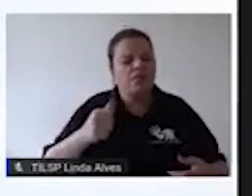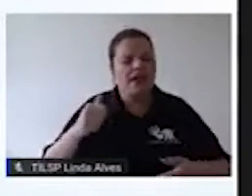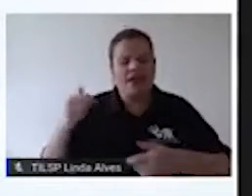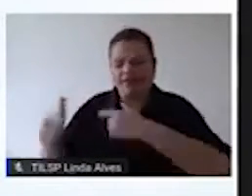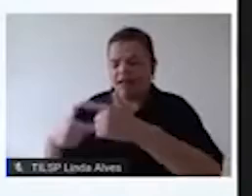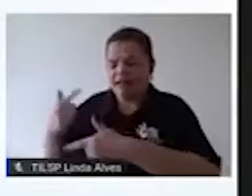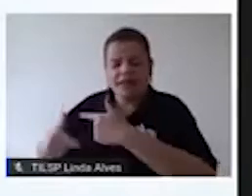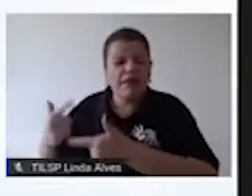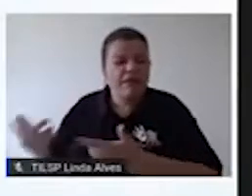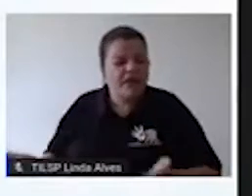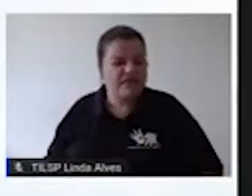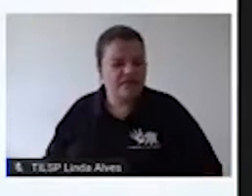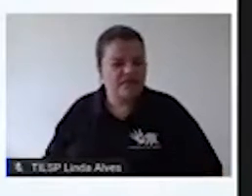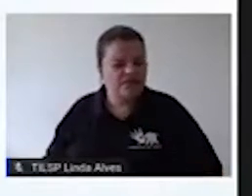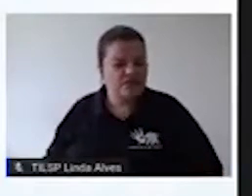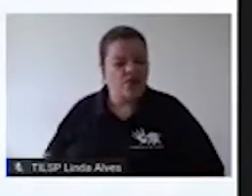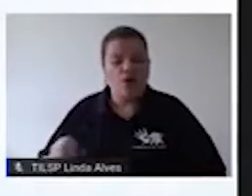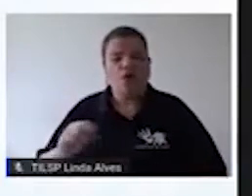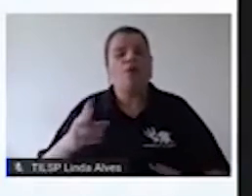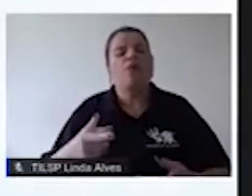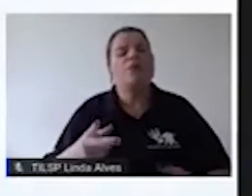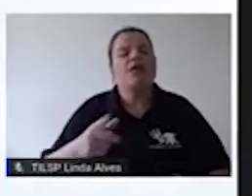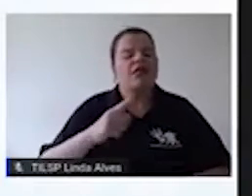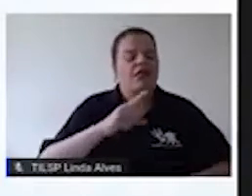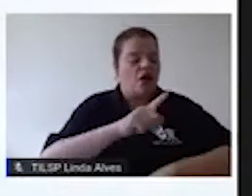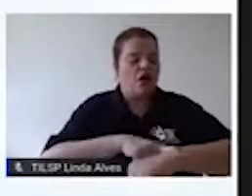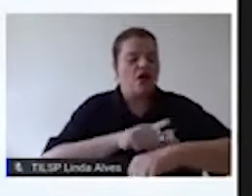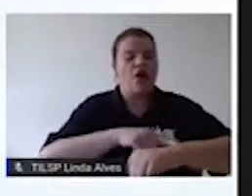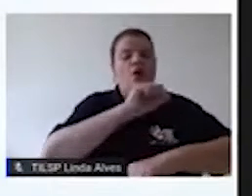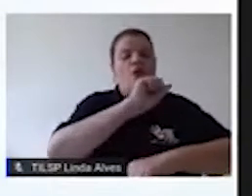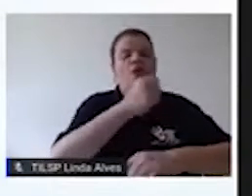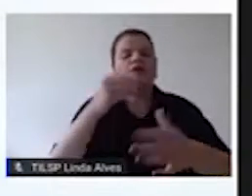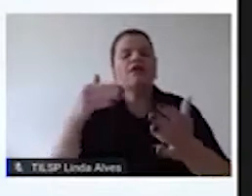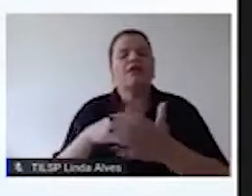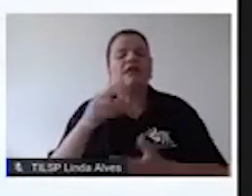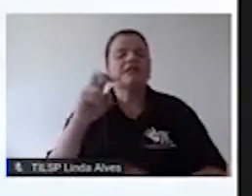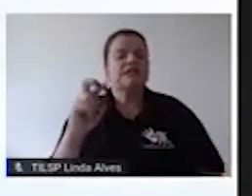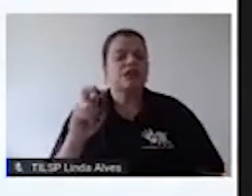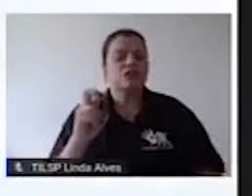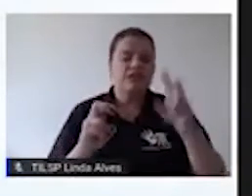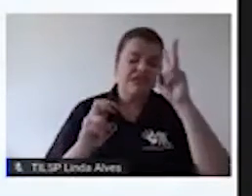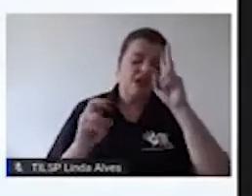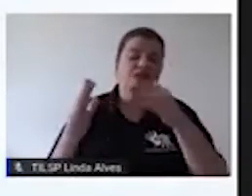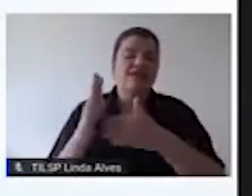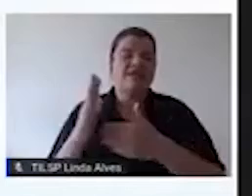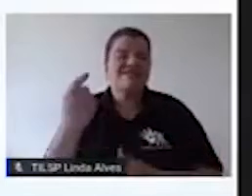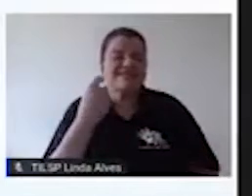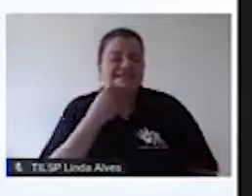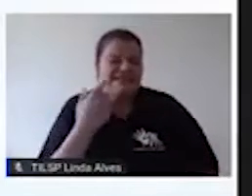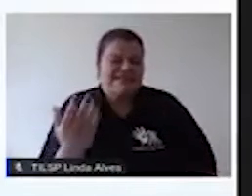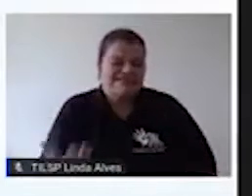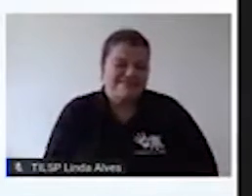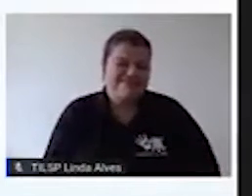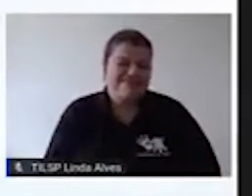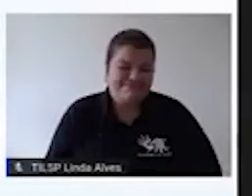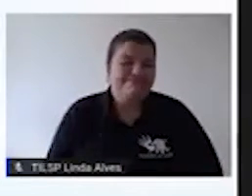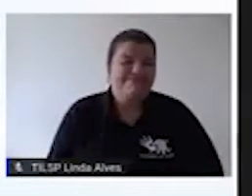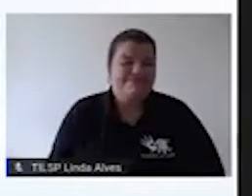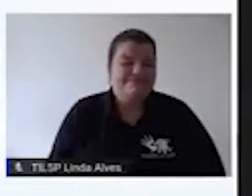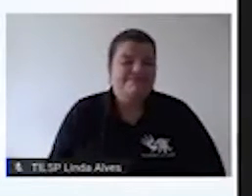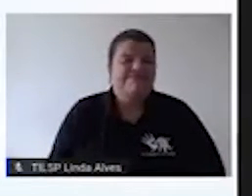das 8 às 5 e só de segunda a sexta. Então, né, as